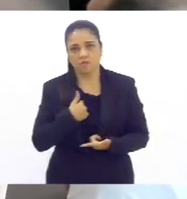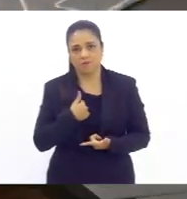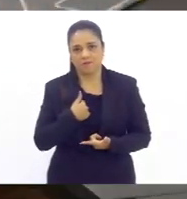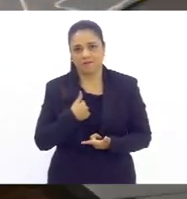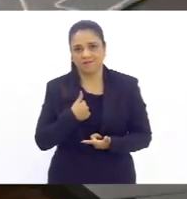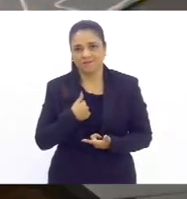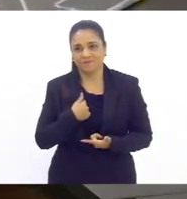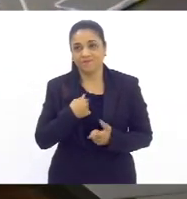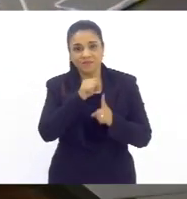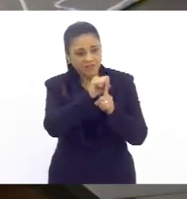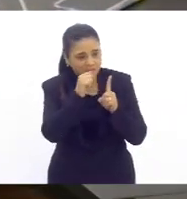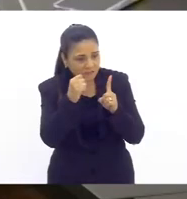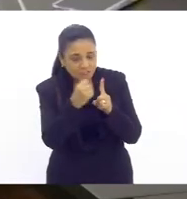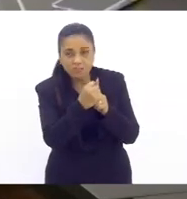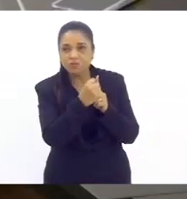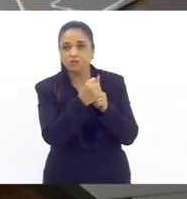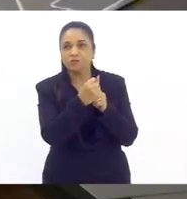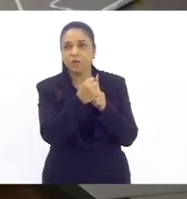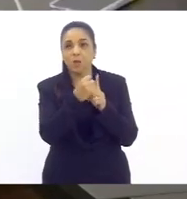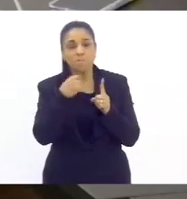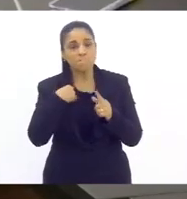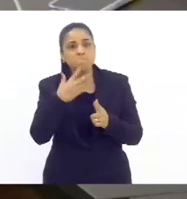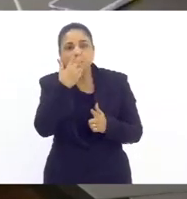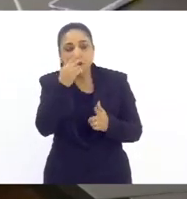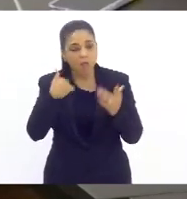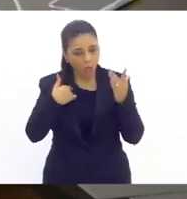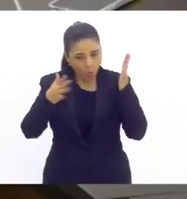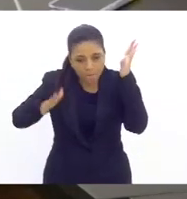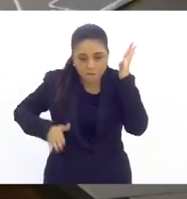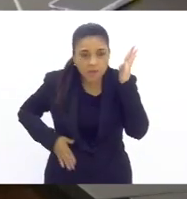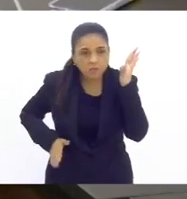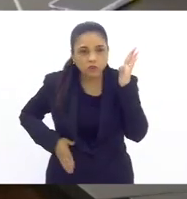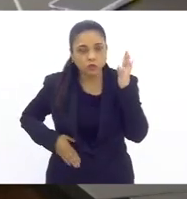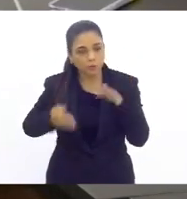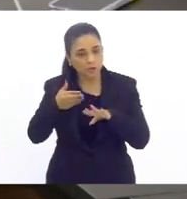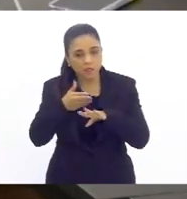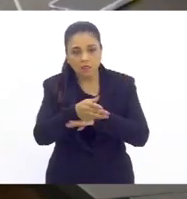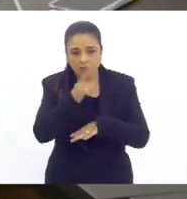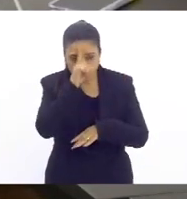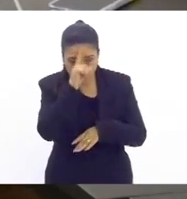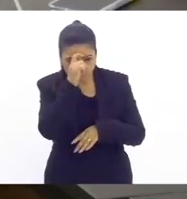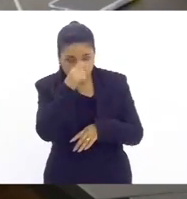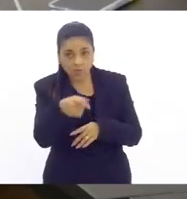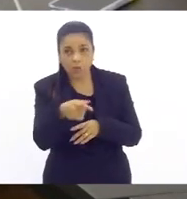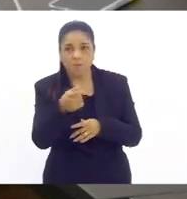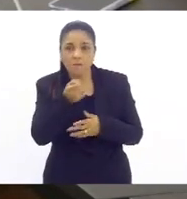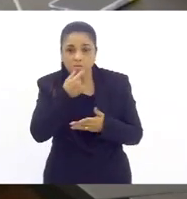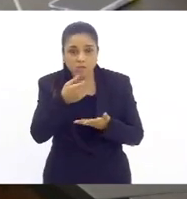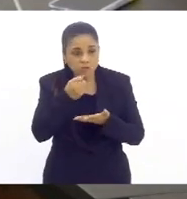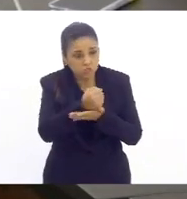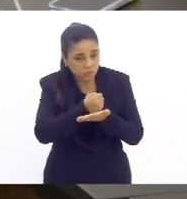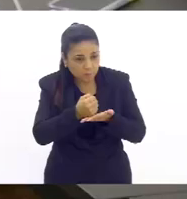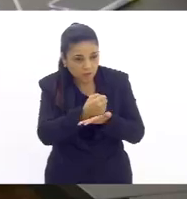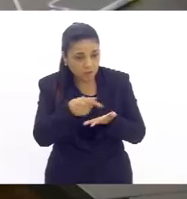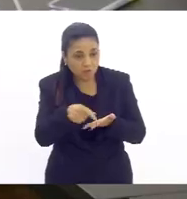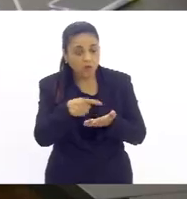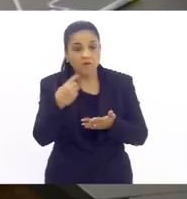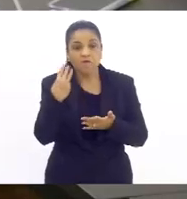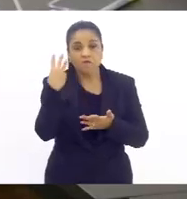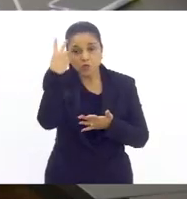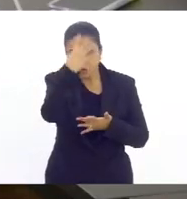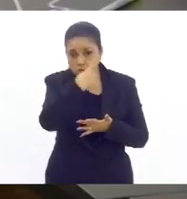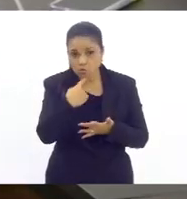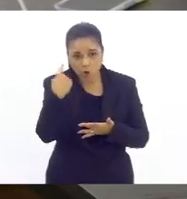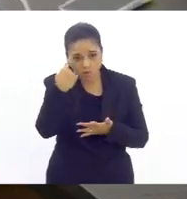assistente social como se eu fosse uma bandida dentro daquele hospital e ainda assim eu mediquei o meu filho em 24 horas